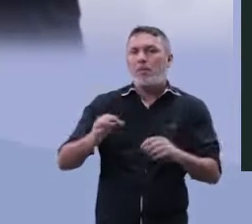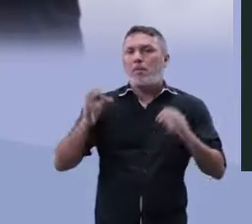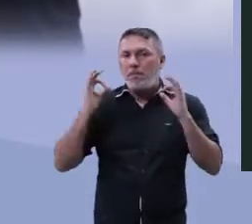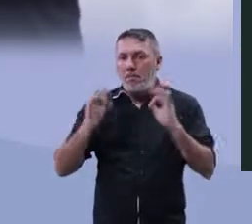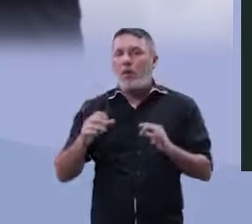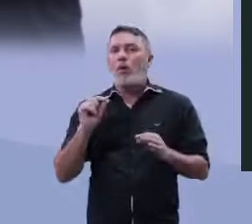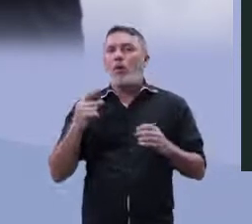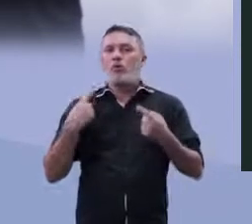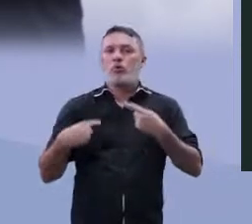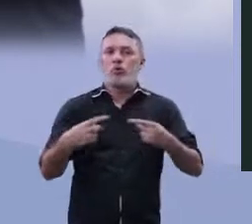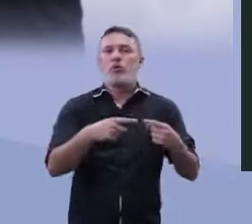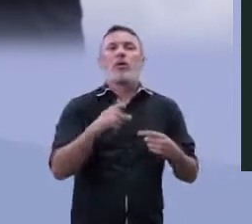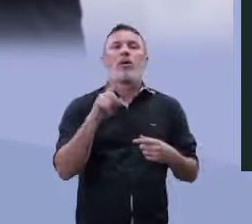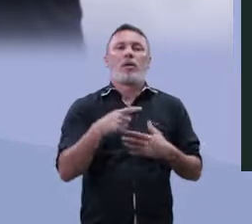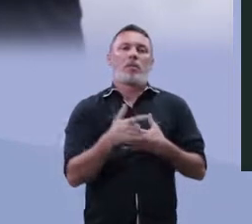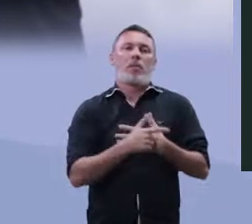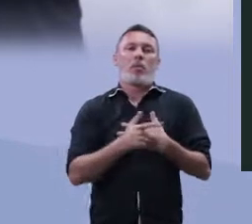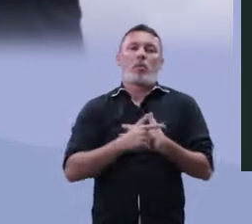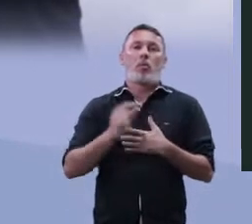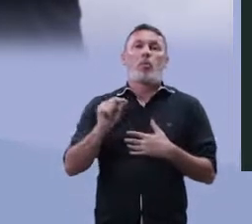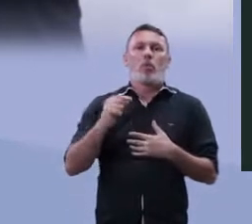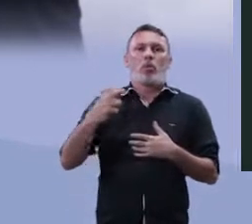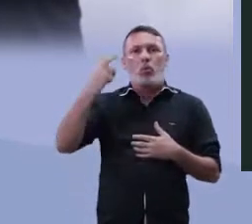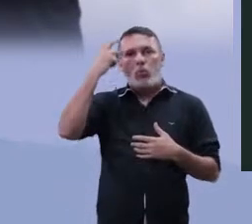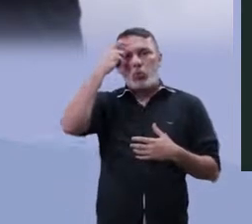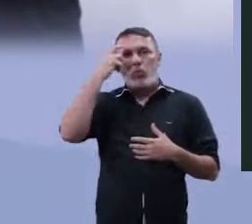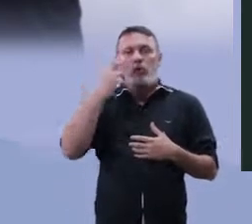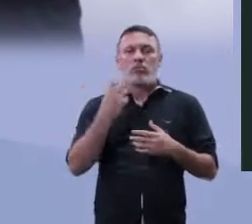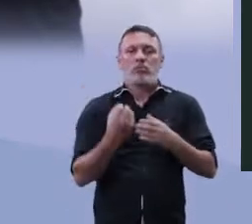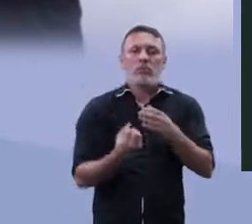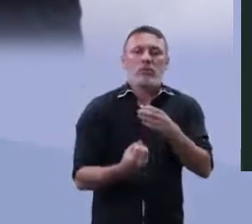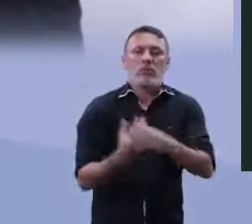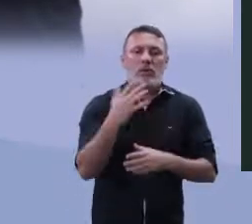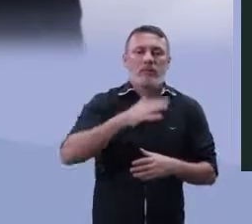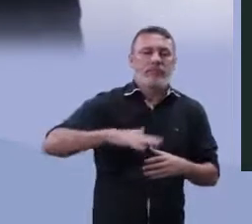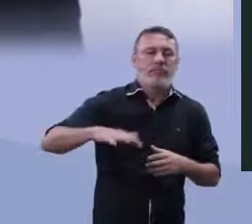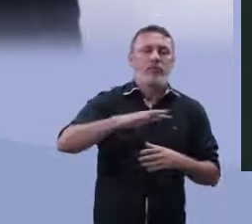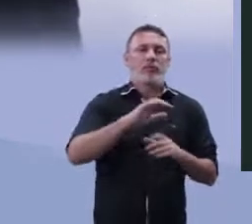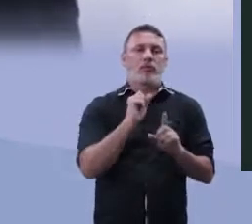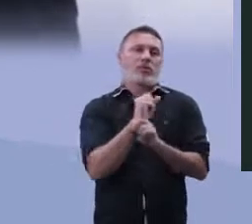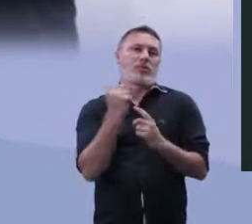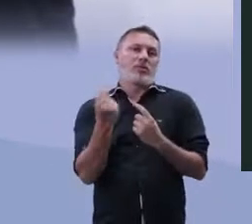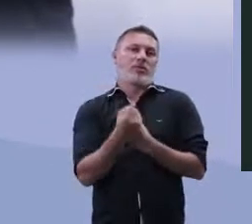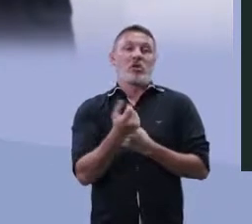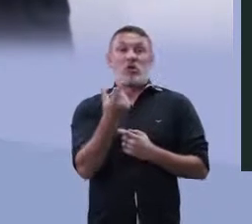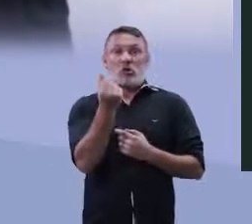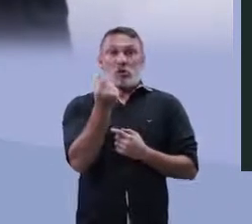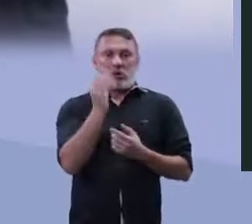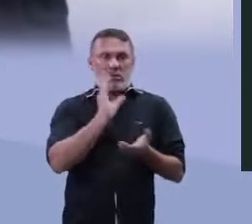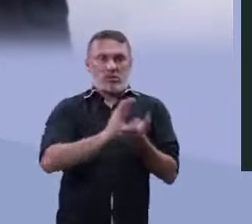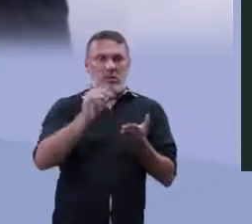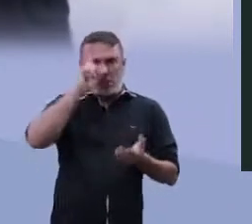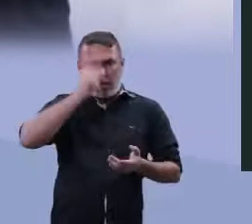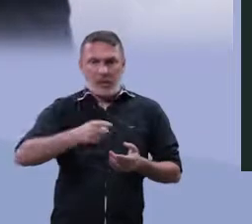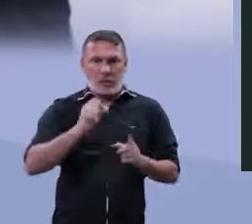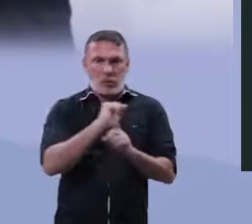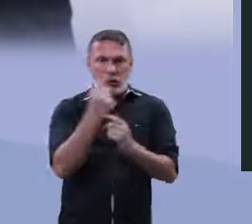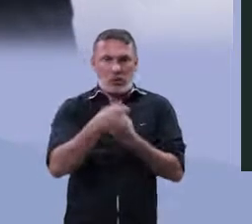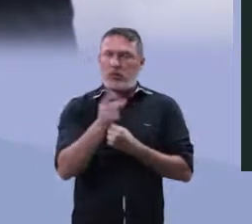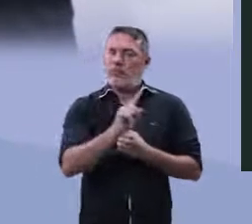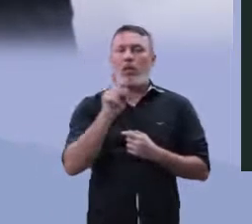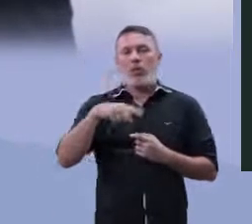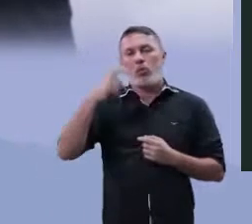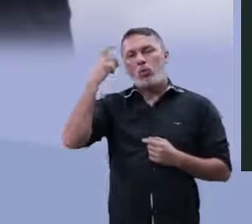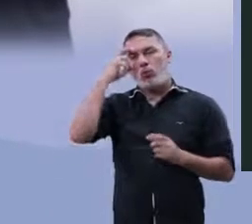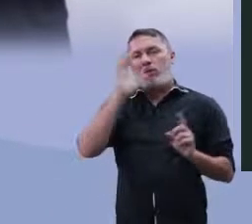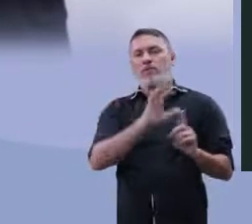onde nós temos exatamente o que? A discussão do papel da cultura na conformação da sociedade. Então, não é o aspecto econômico que determina